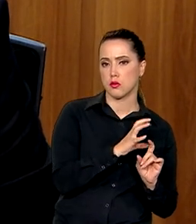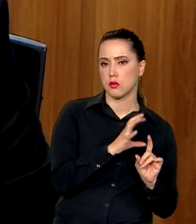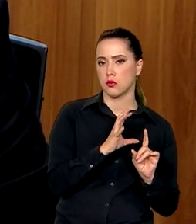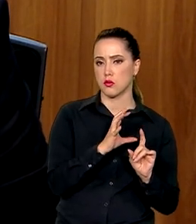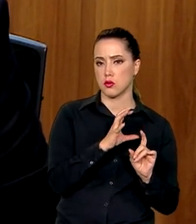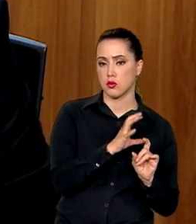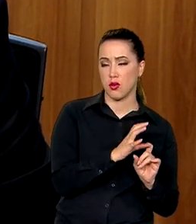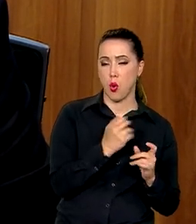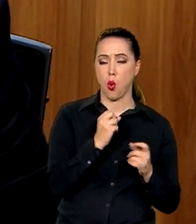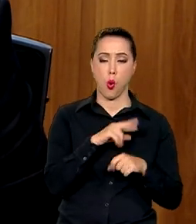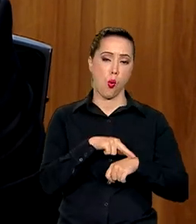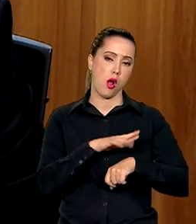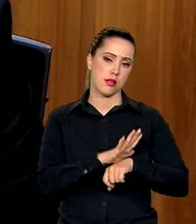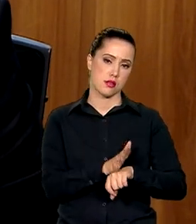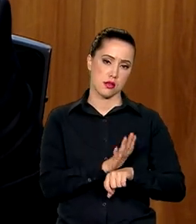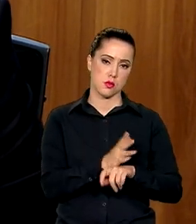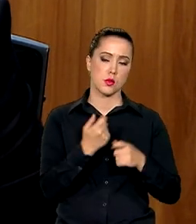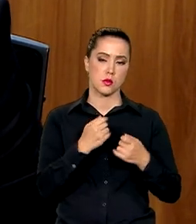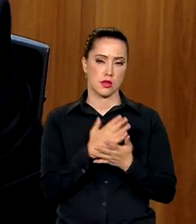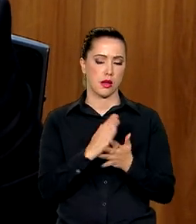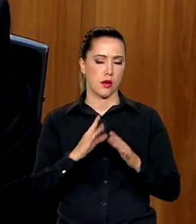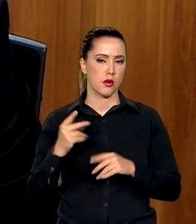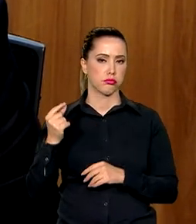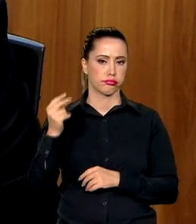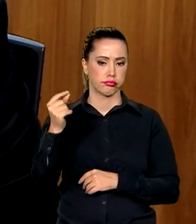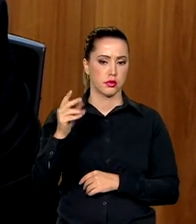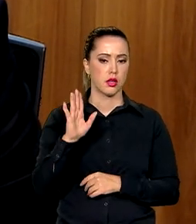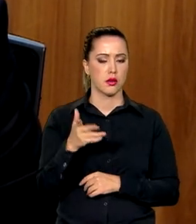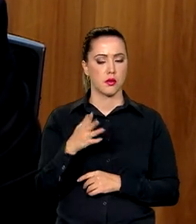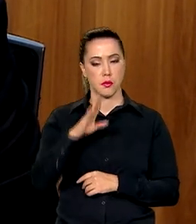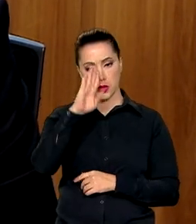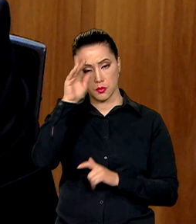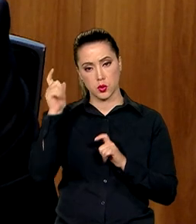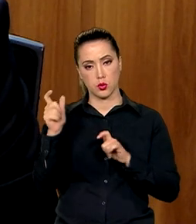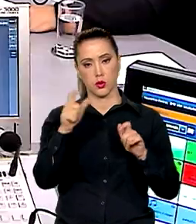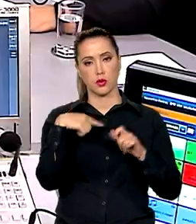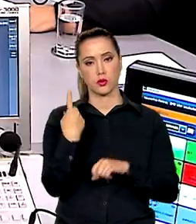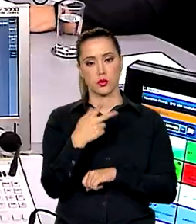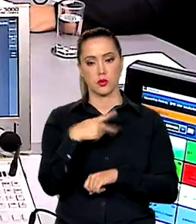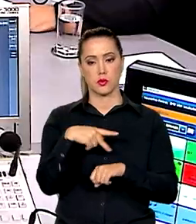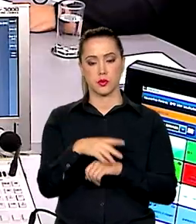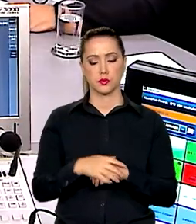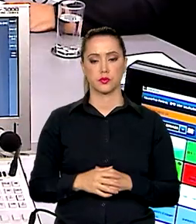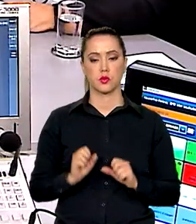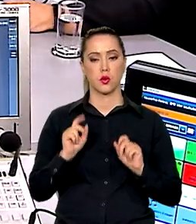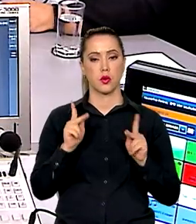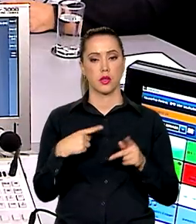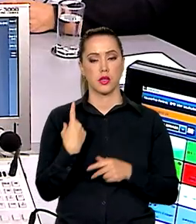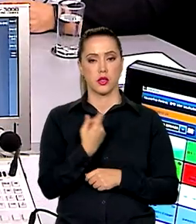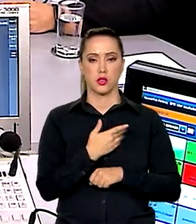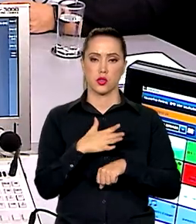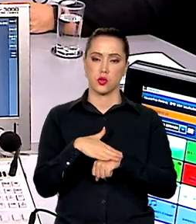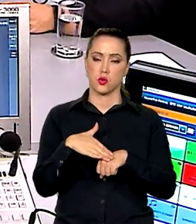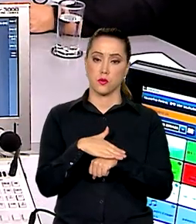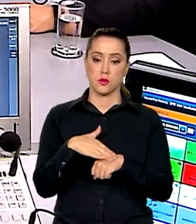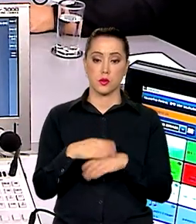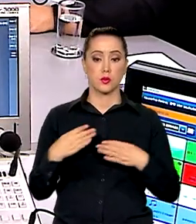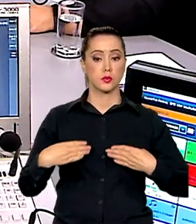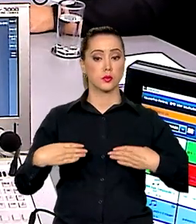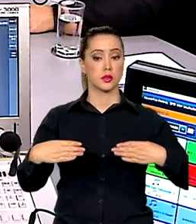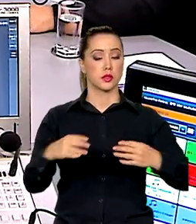ser abolidas há muito tempo do convivo social e principalmente dos Campos do nosso país muito bem nós conversamos com o ministro do